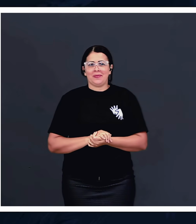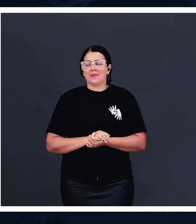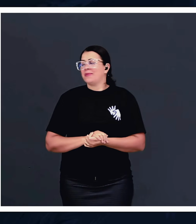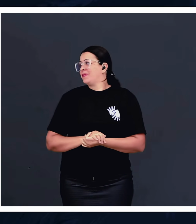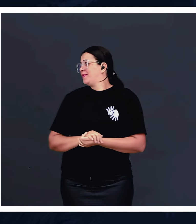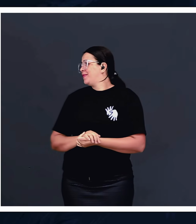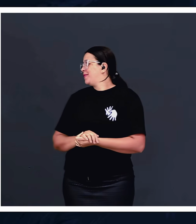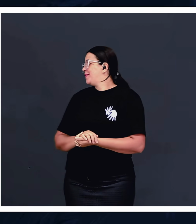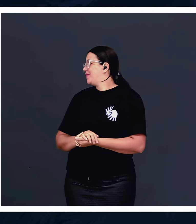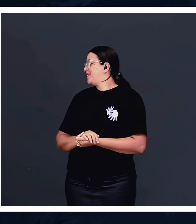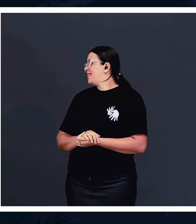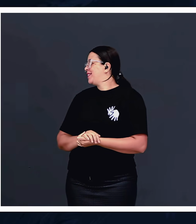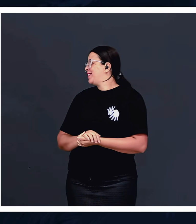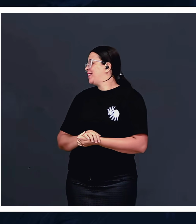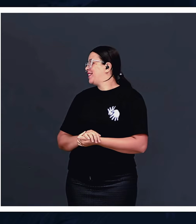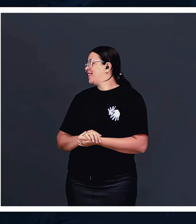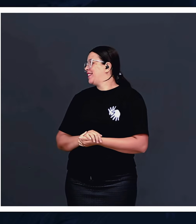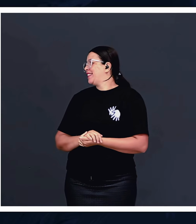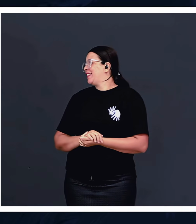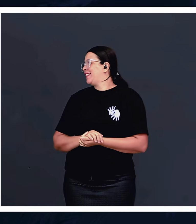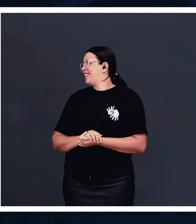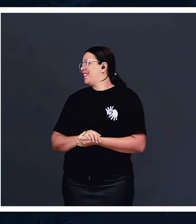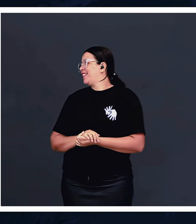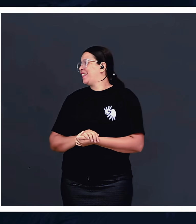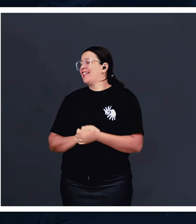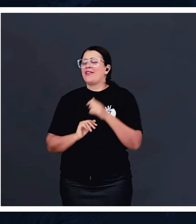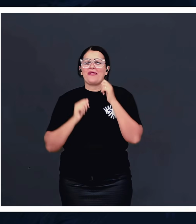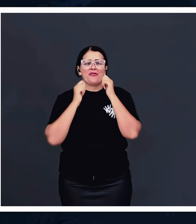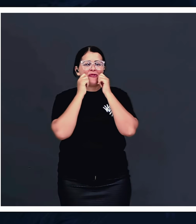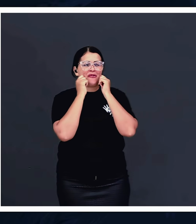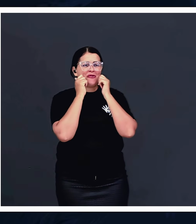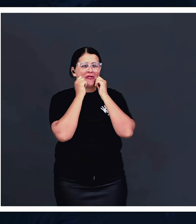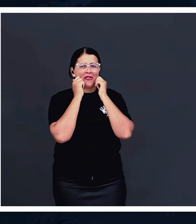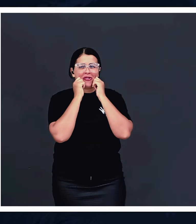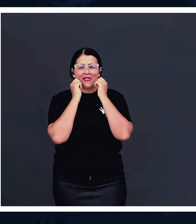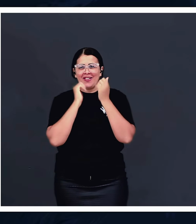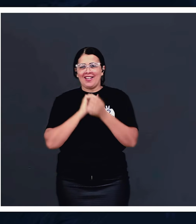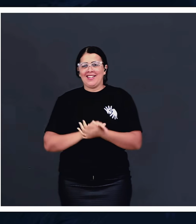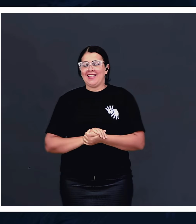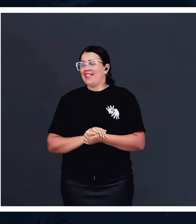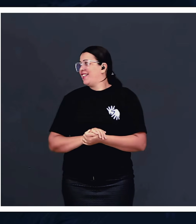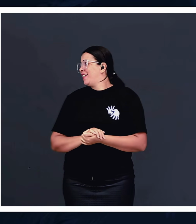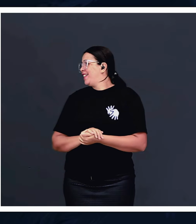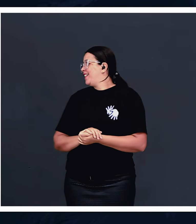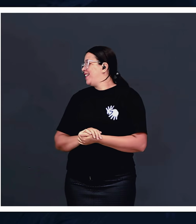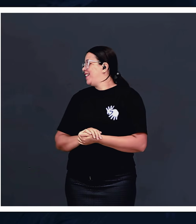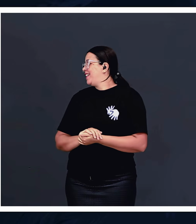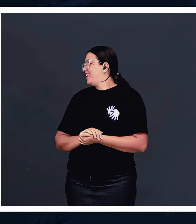Que vestido lindo que ela tem. Muito charmosa.